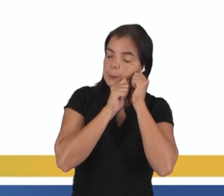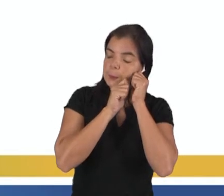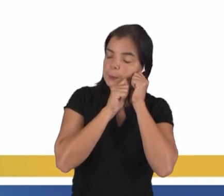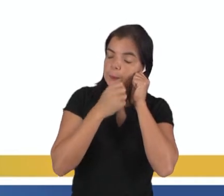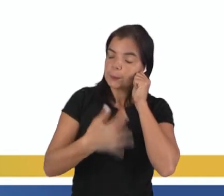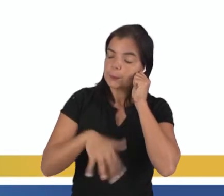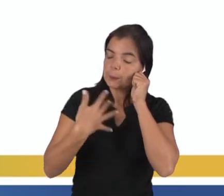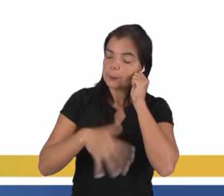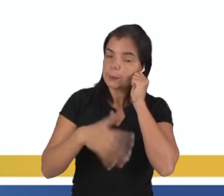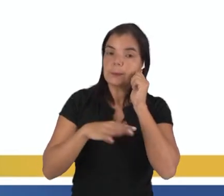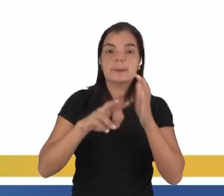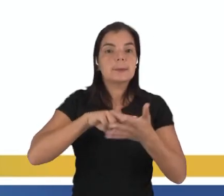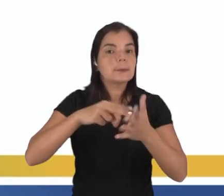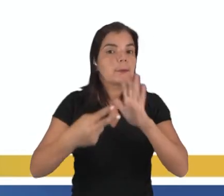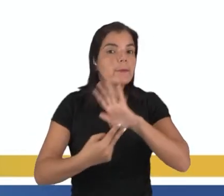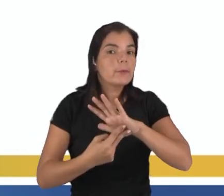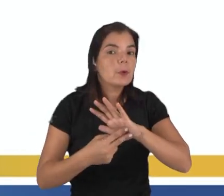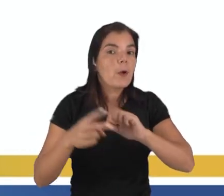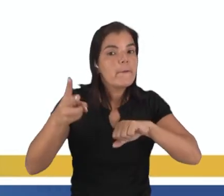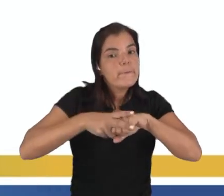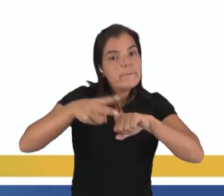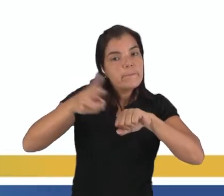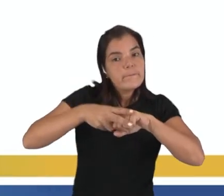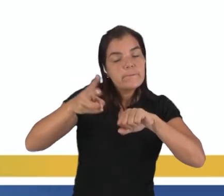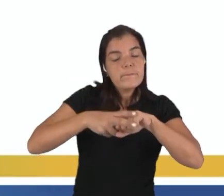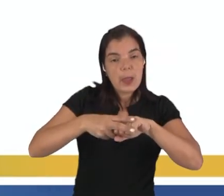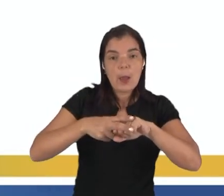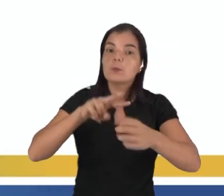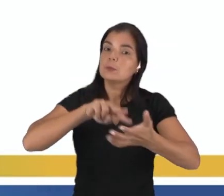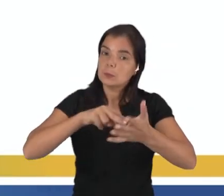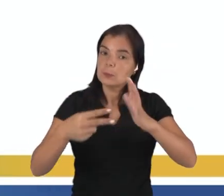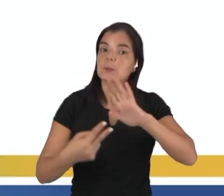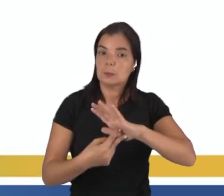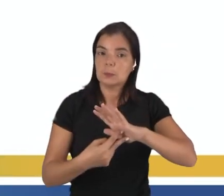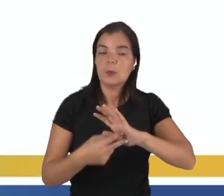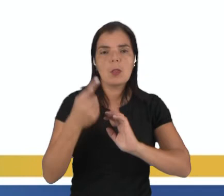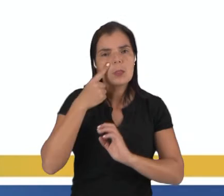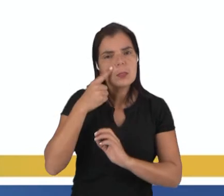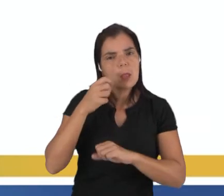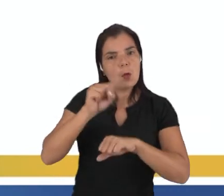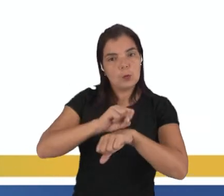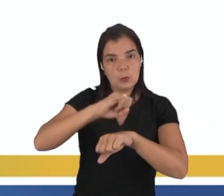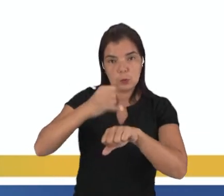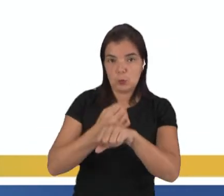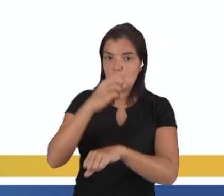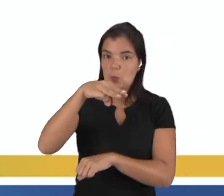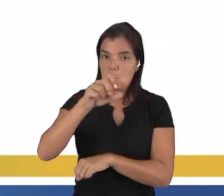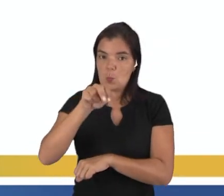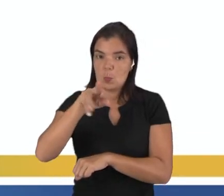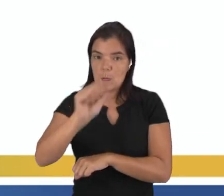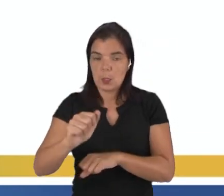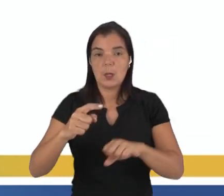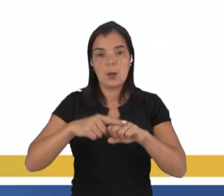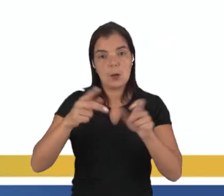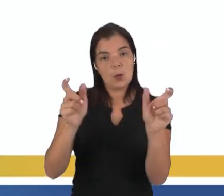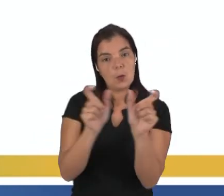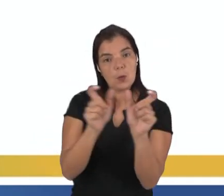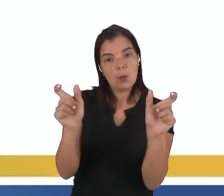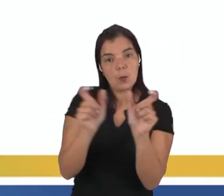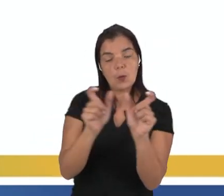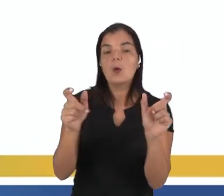da Maria dormir é um verbo significativo. Então, nós temos o sujeito simples, Maria, e o